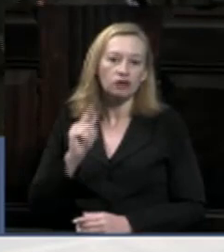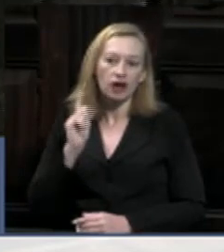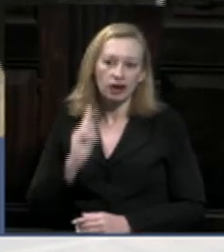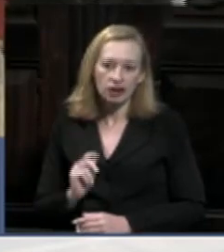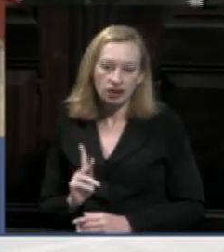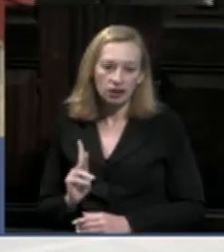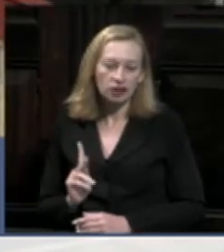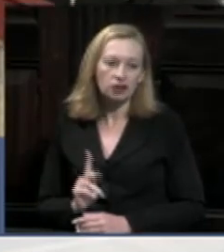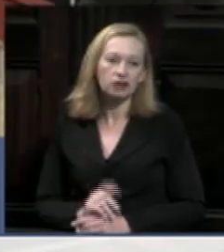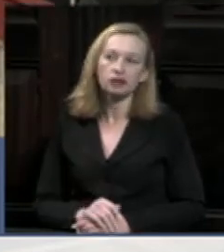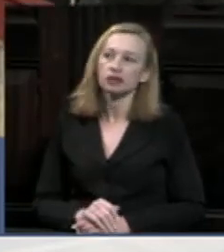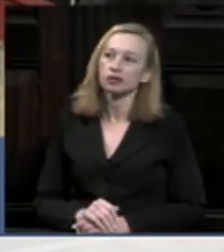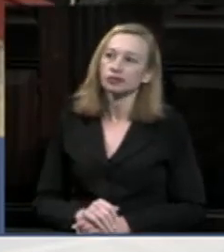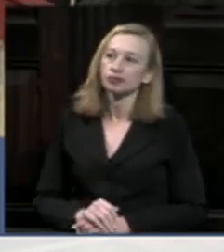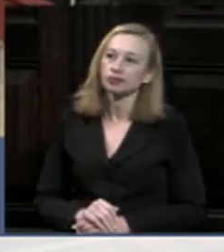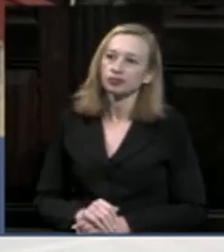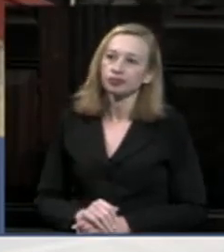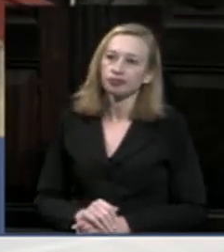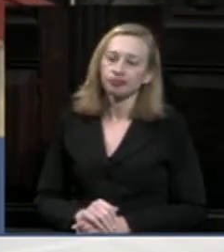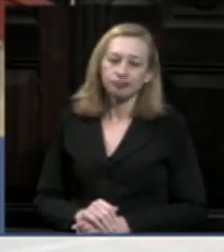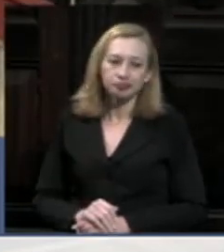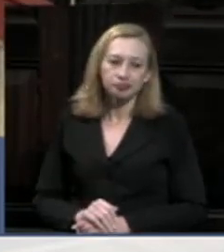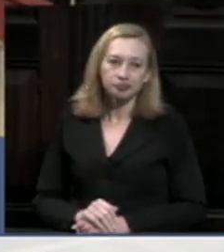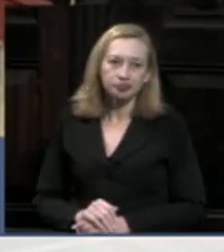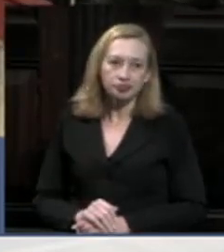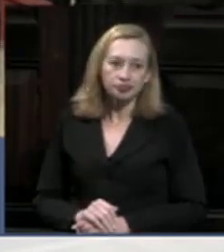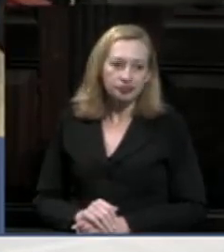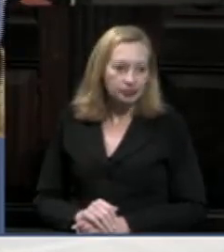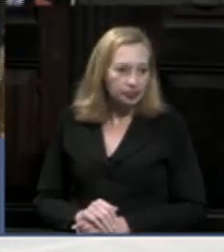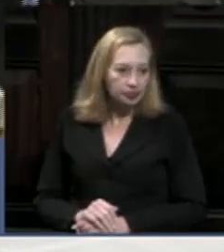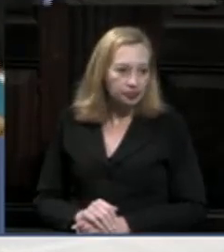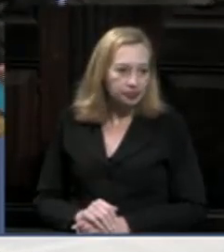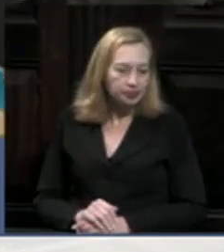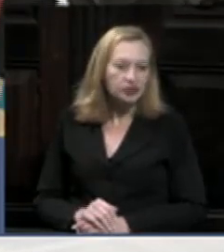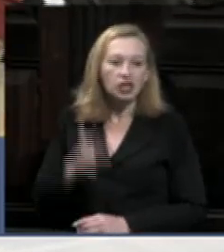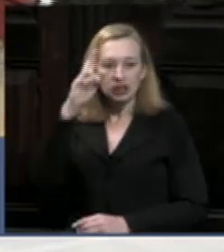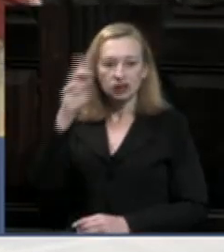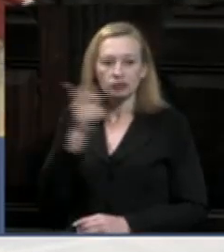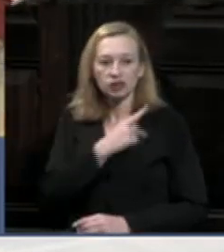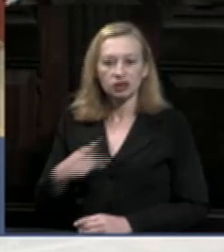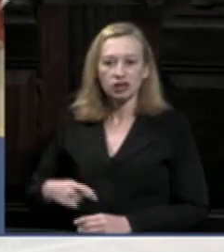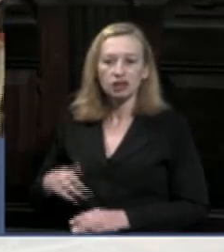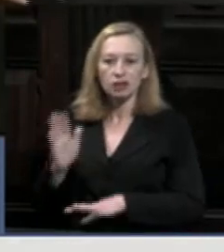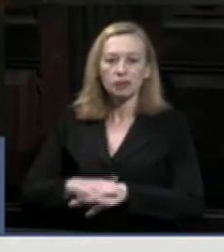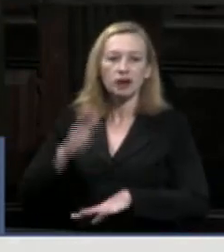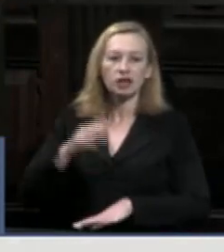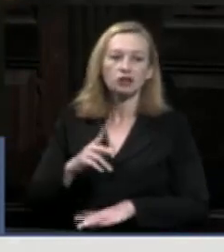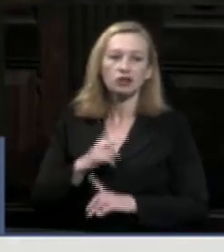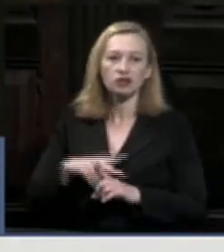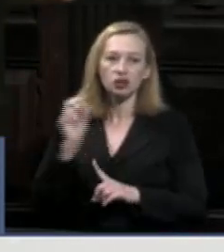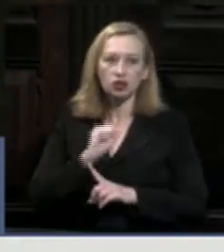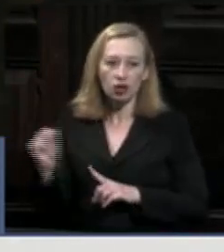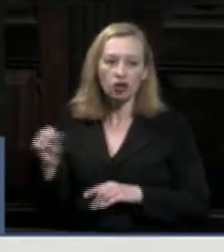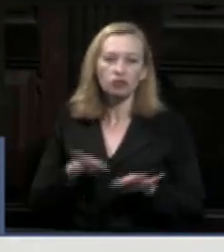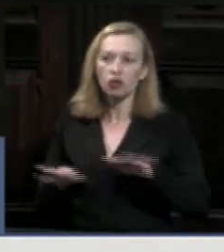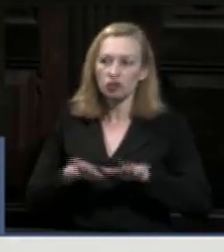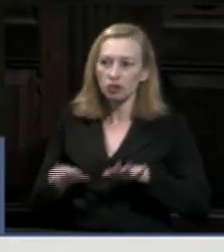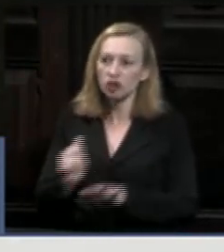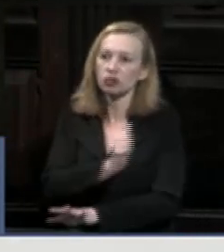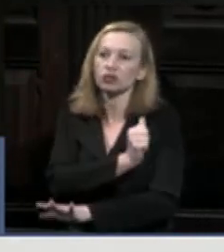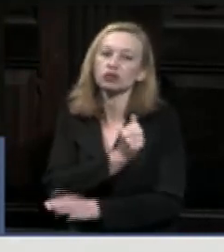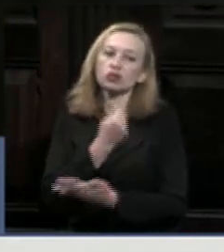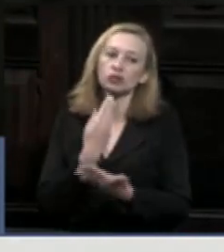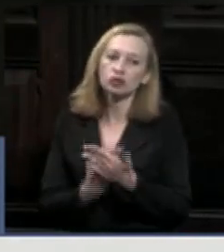seu presidente mais uma vitória do movimento estudantil na comunidade